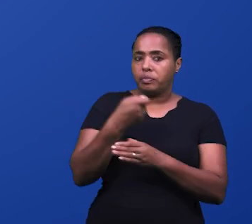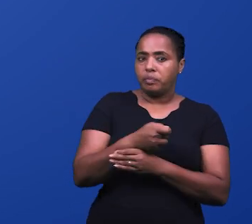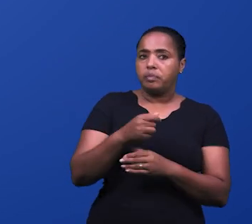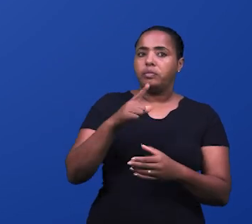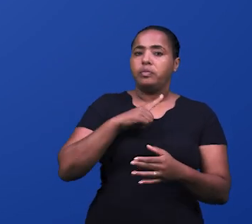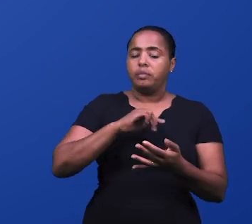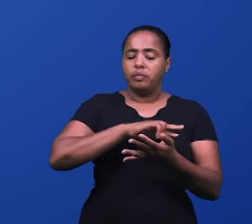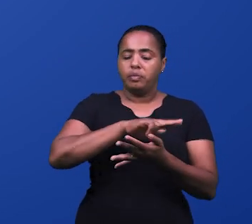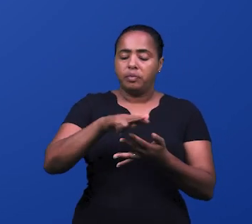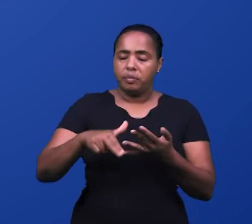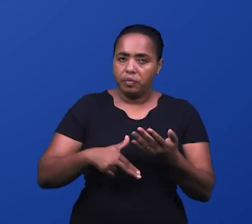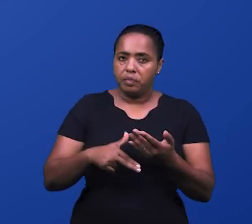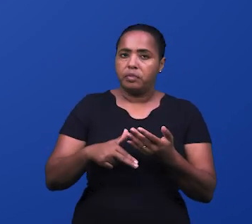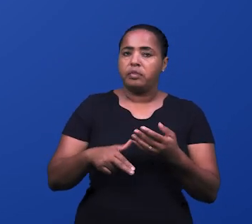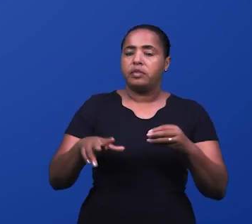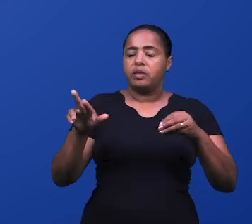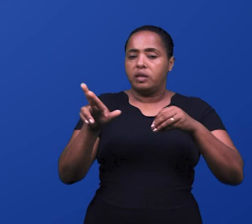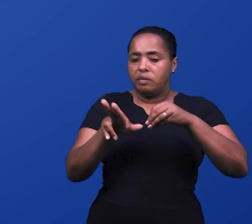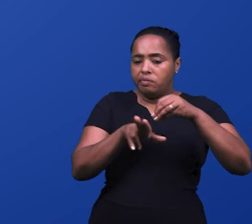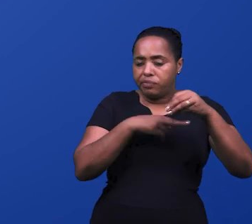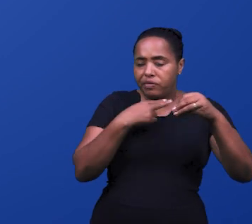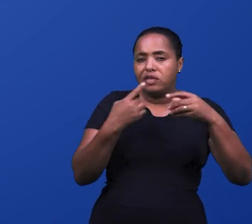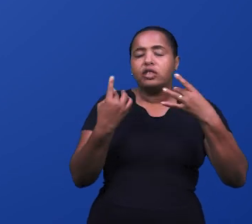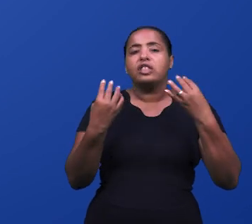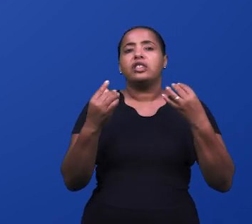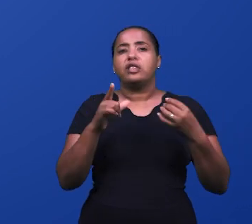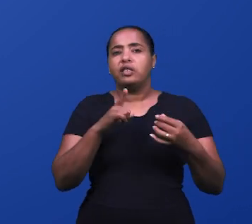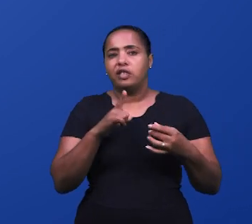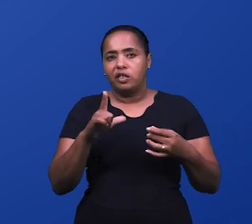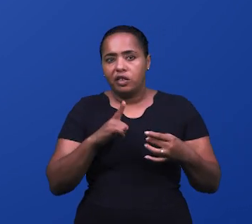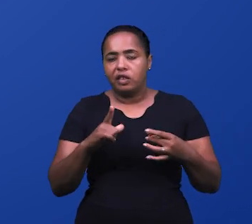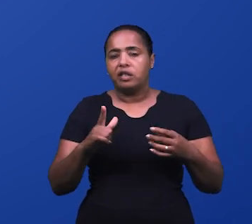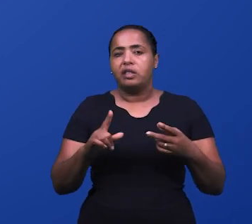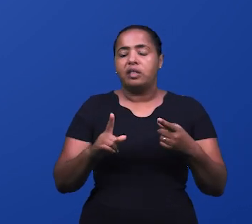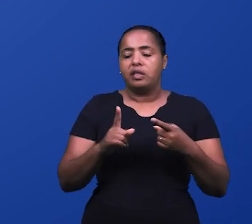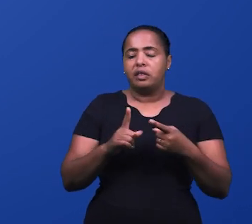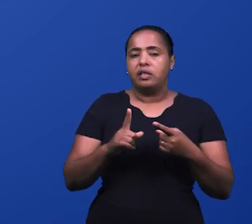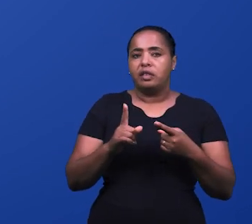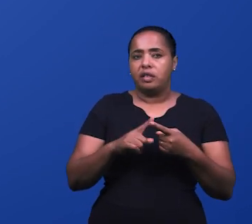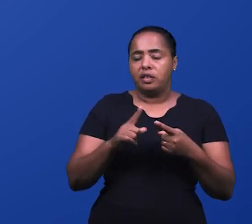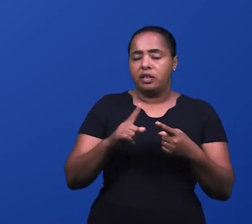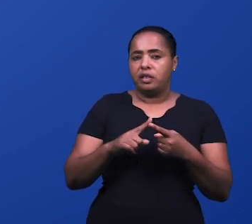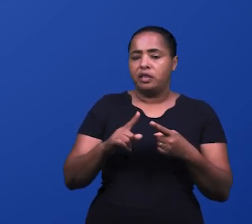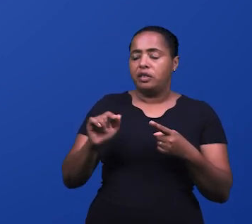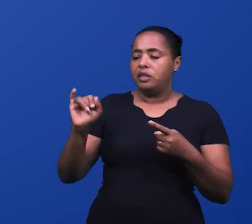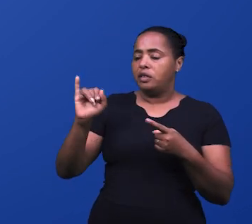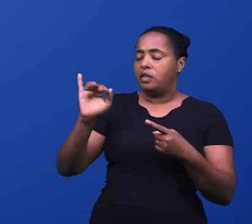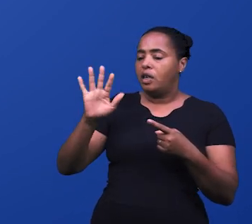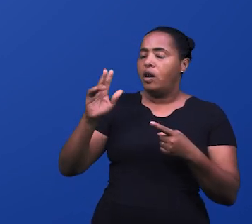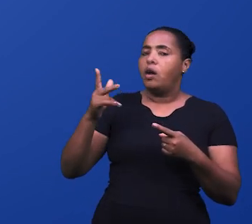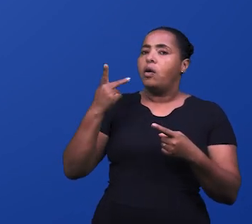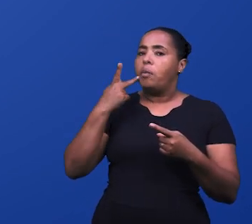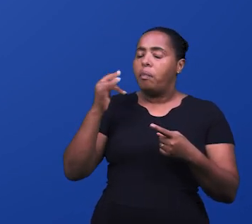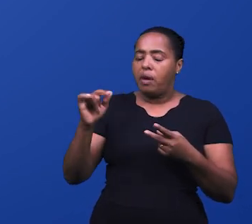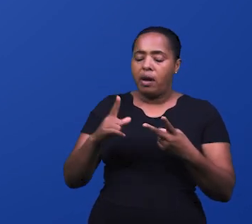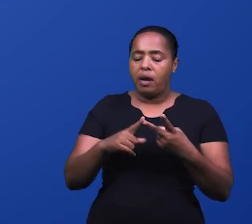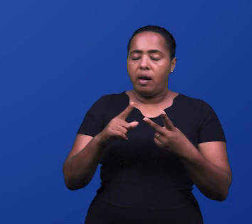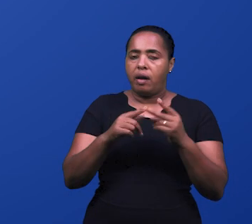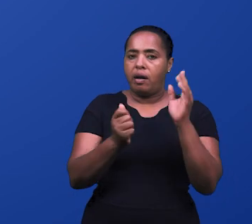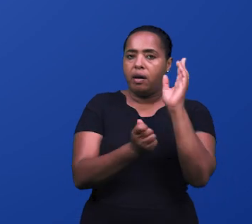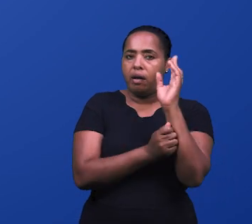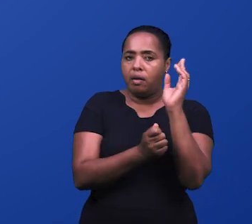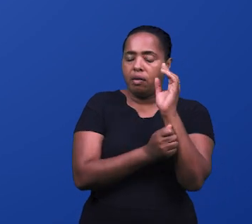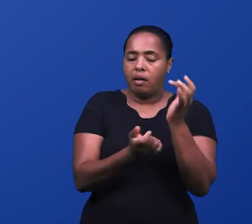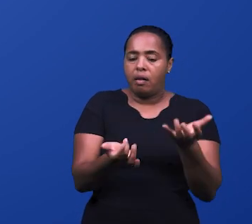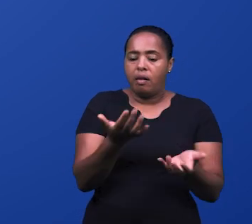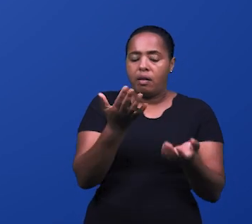para o sacrifício. Ali tinha todos os elementos. Tinha Abraão a figura do pai, a lenha do holocausto,